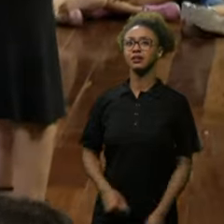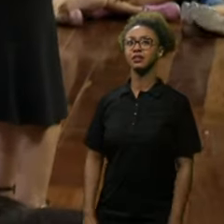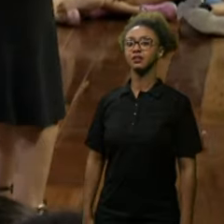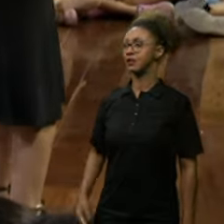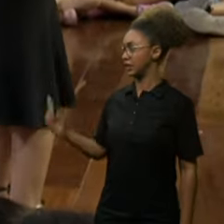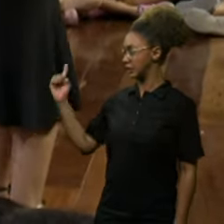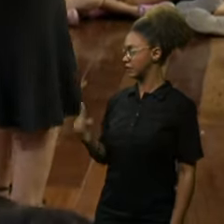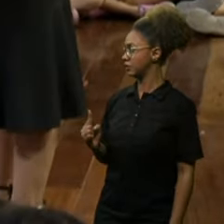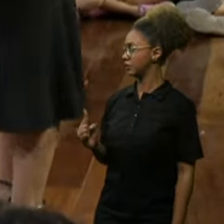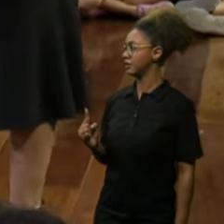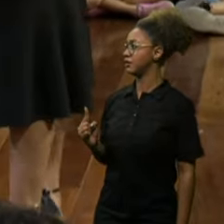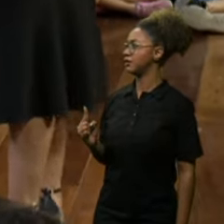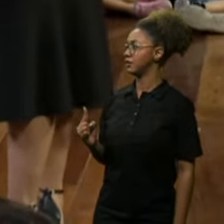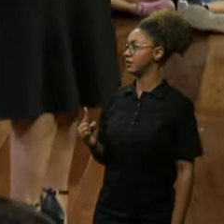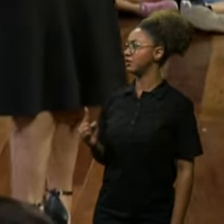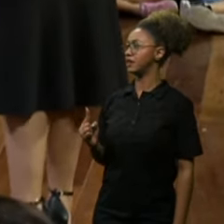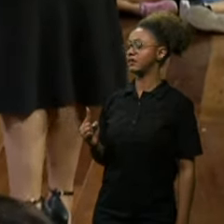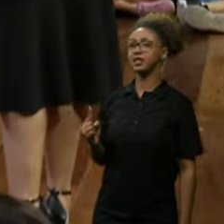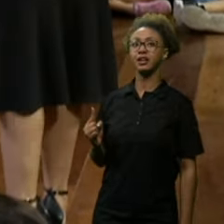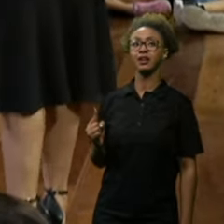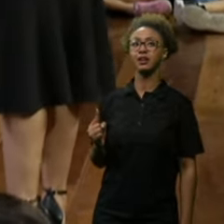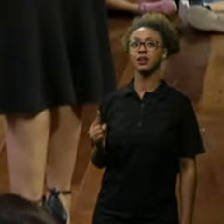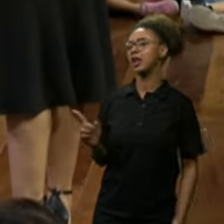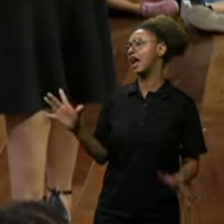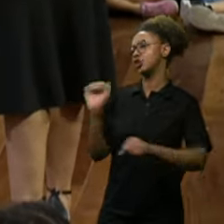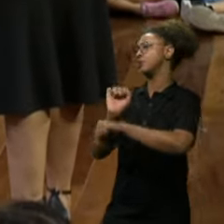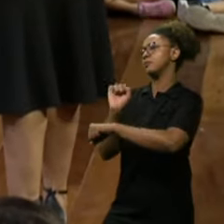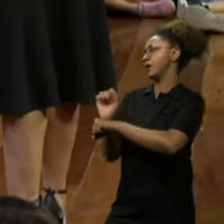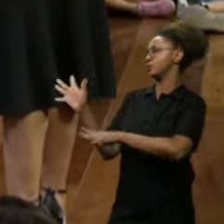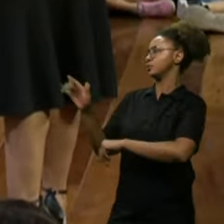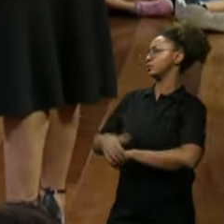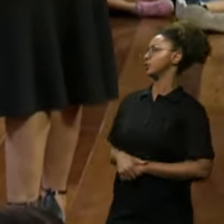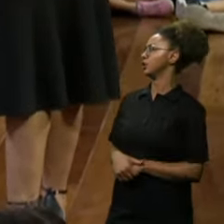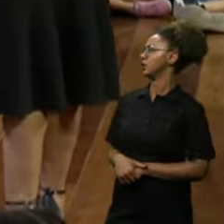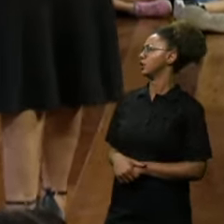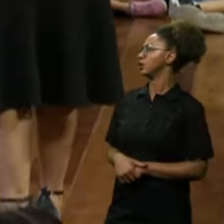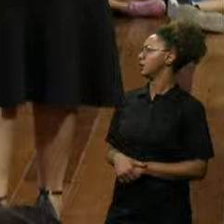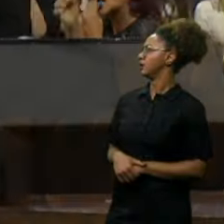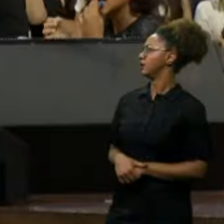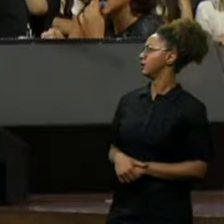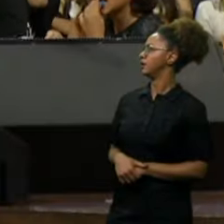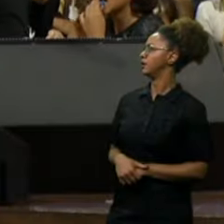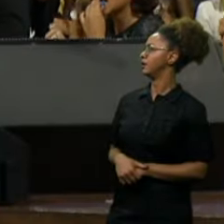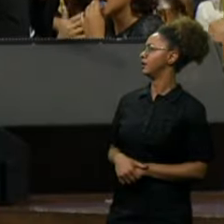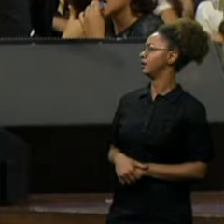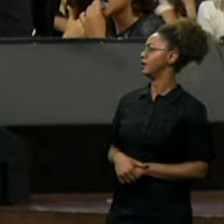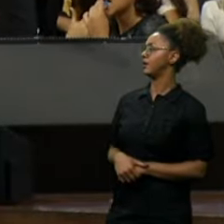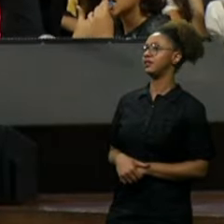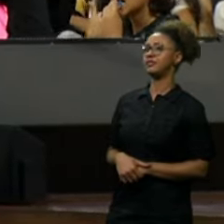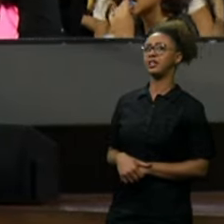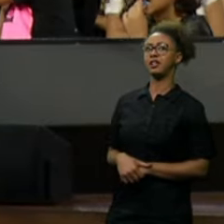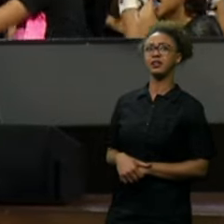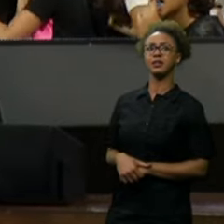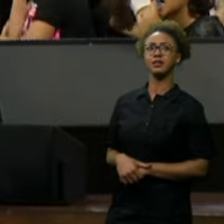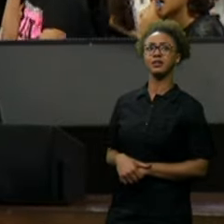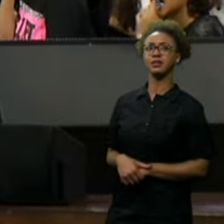já tá vindo não tem pressa não E aí